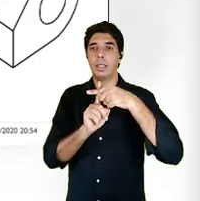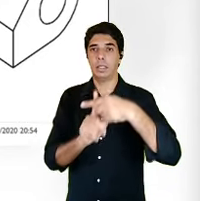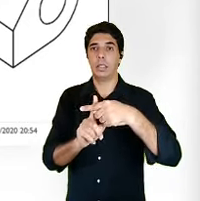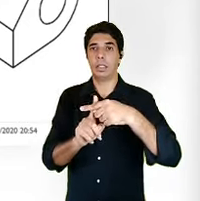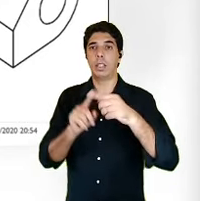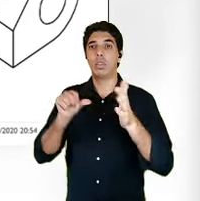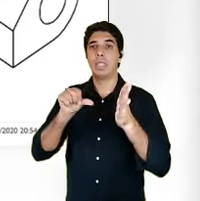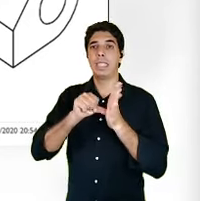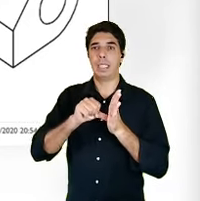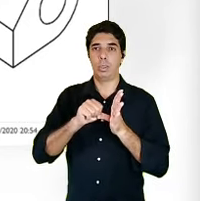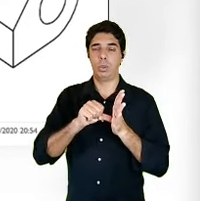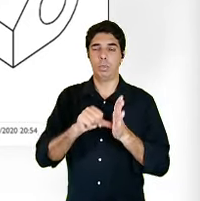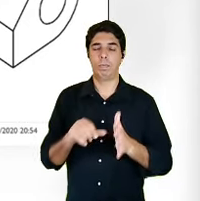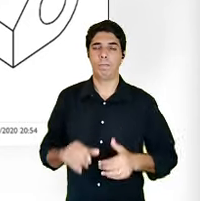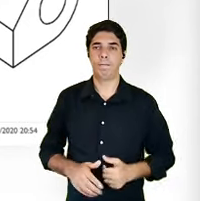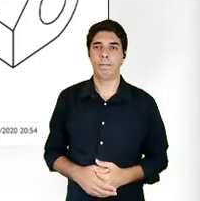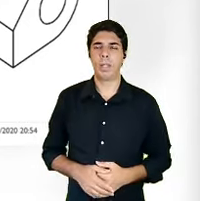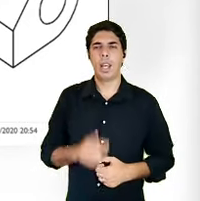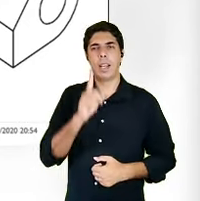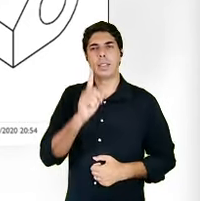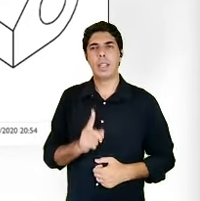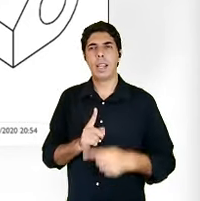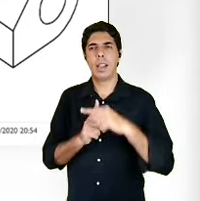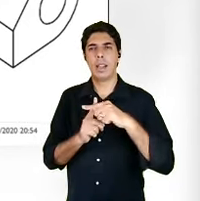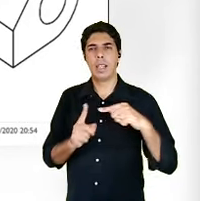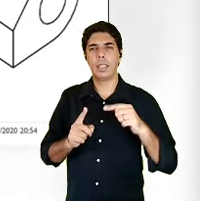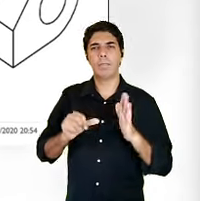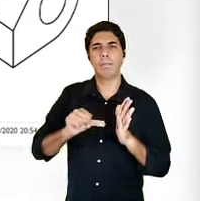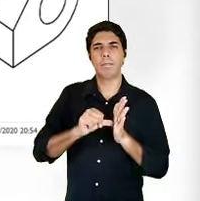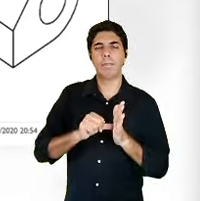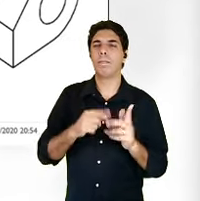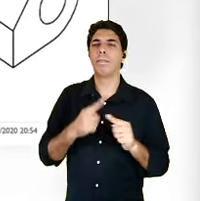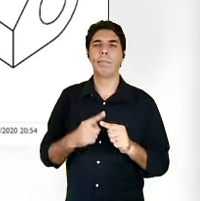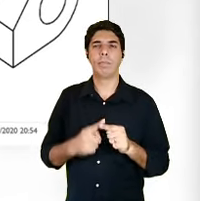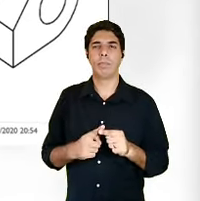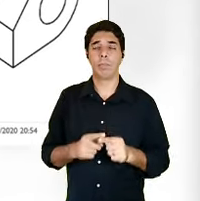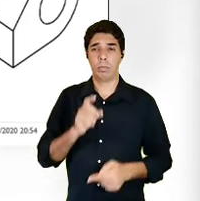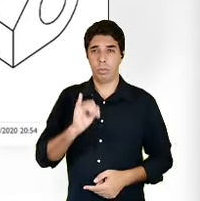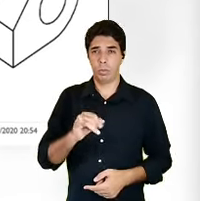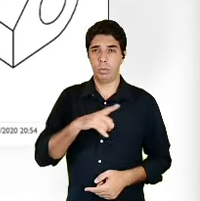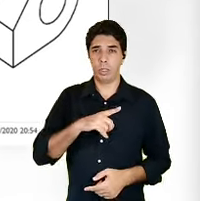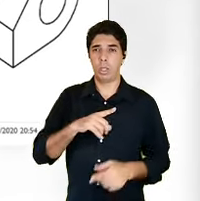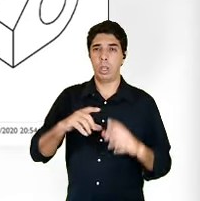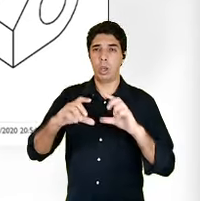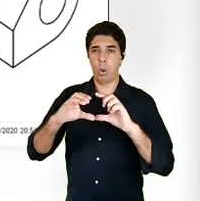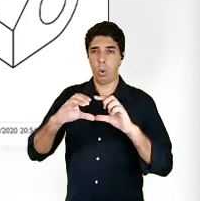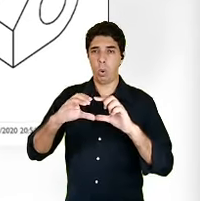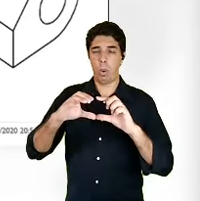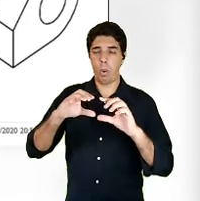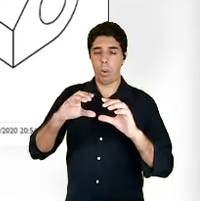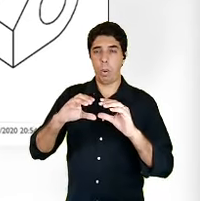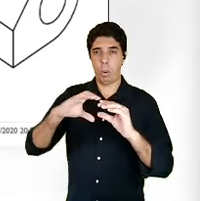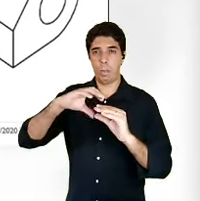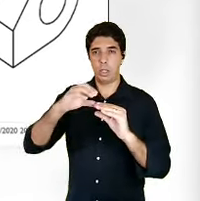Essas linhas de centro, elas surgem, né, quando eu estou trabalhando com objetos que aparecem em